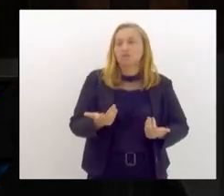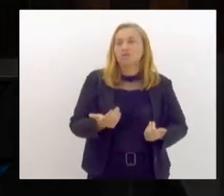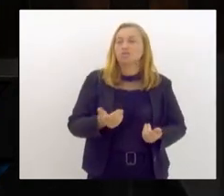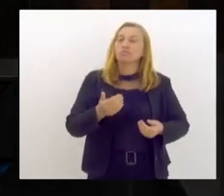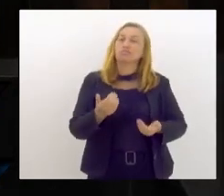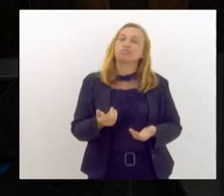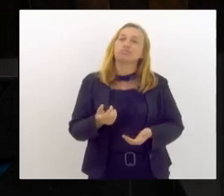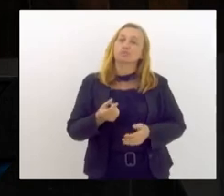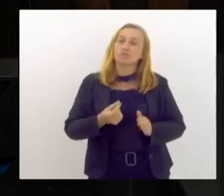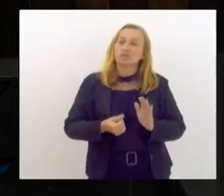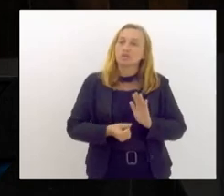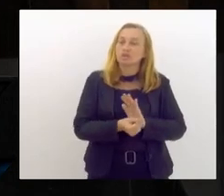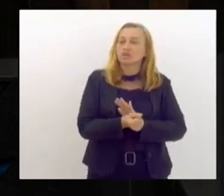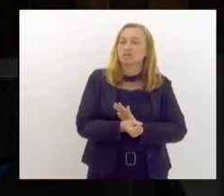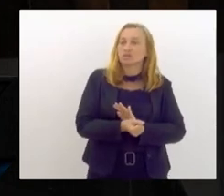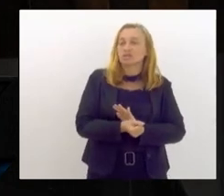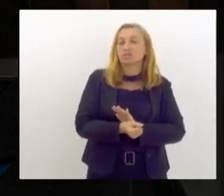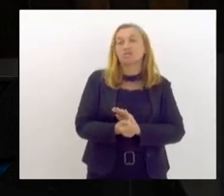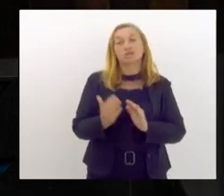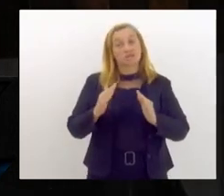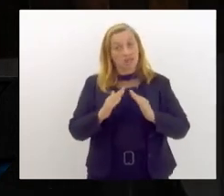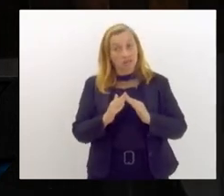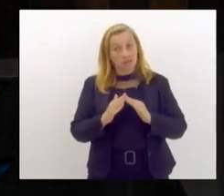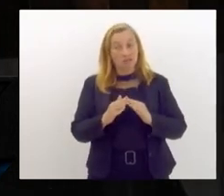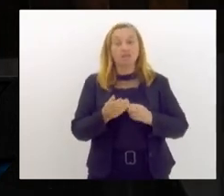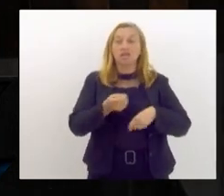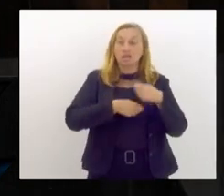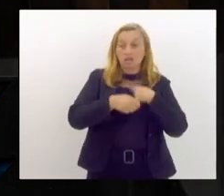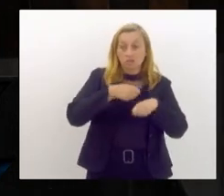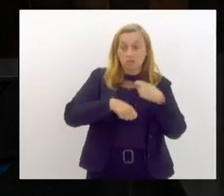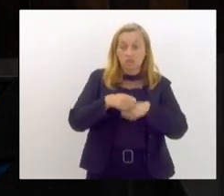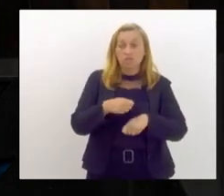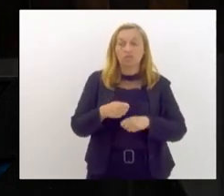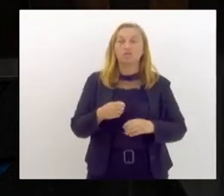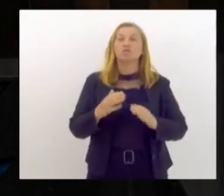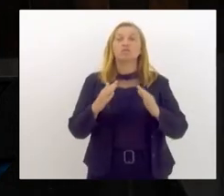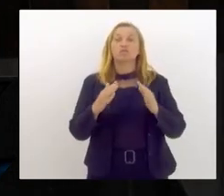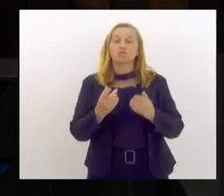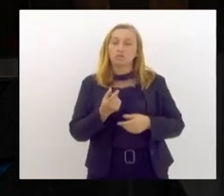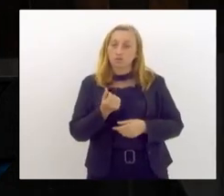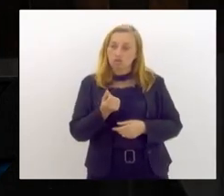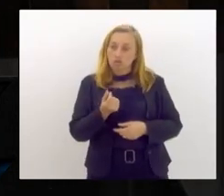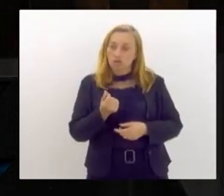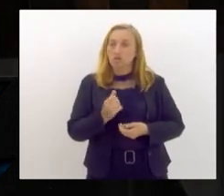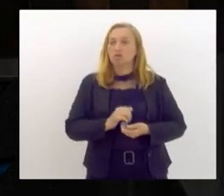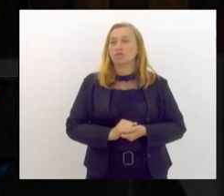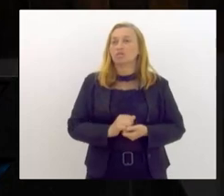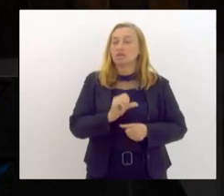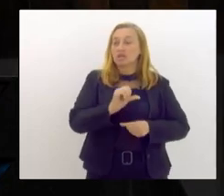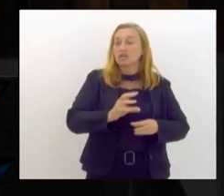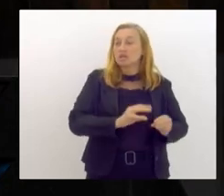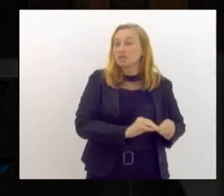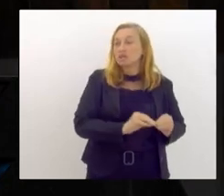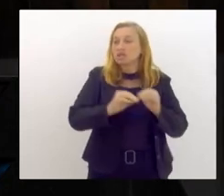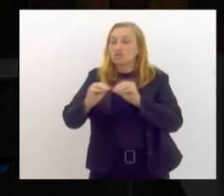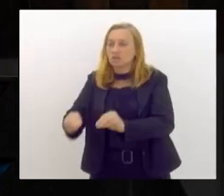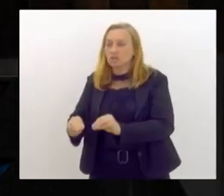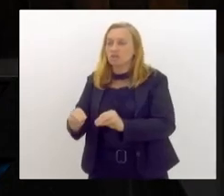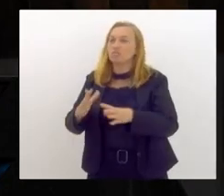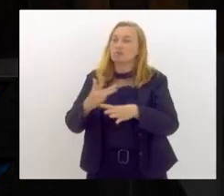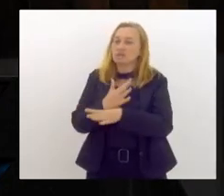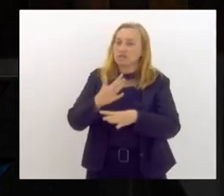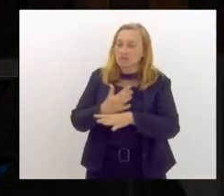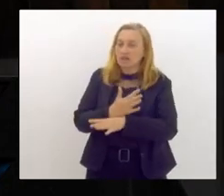financeiro dessa casa, que economizou parte do seu duodécimo, do seu fundo especial, e transferiu para a cidade de